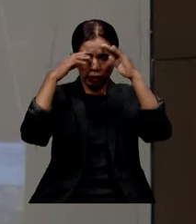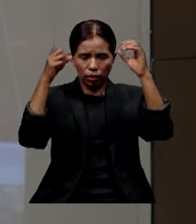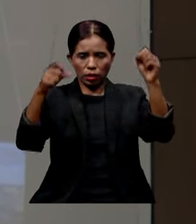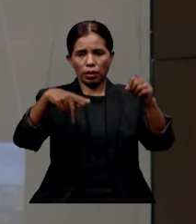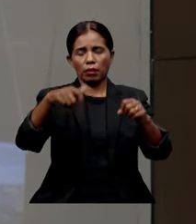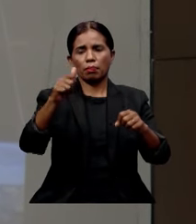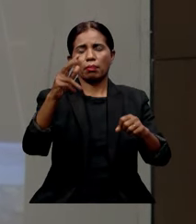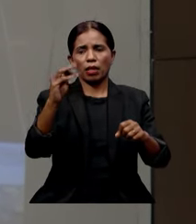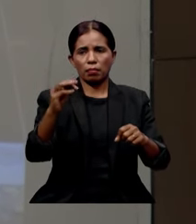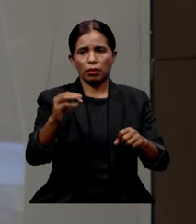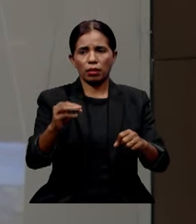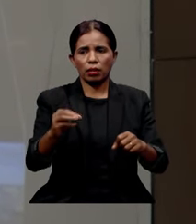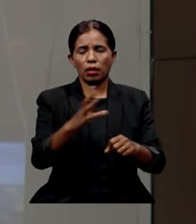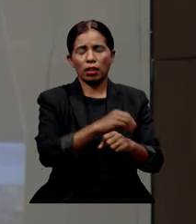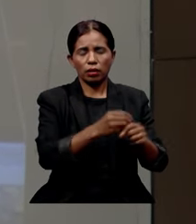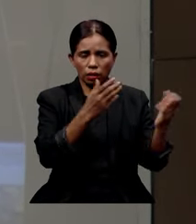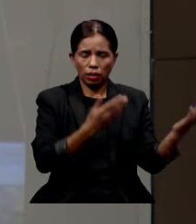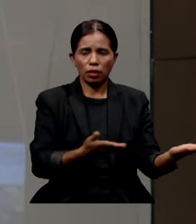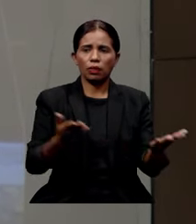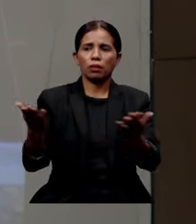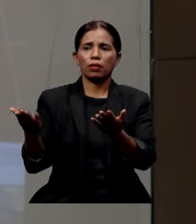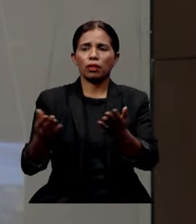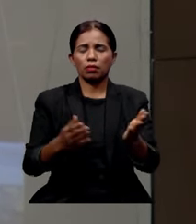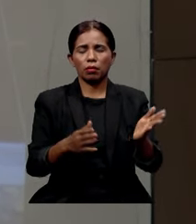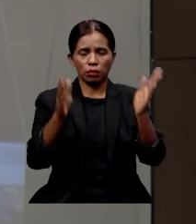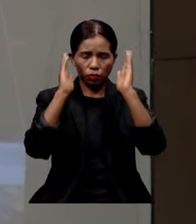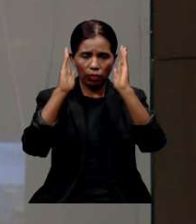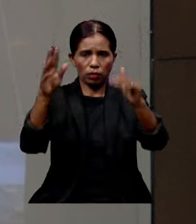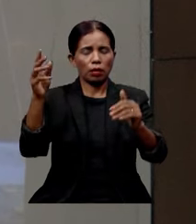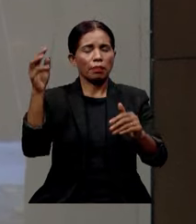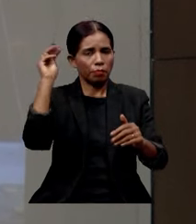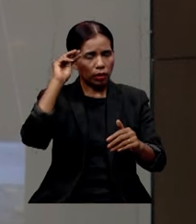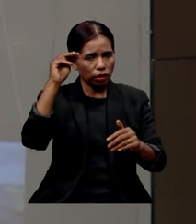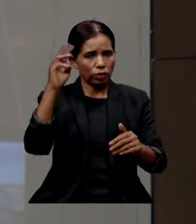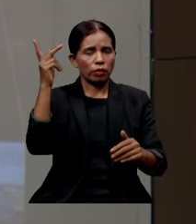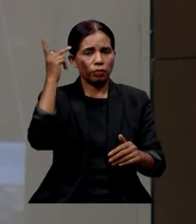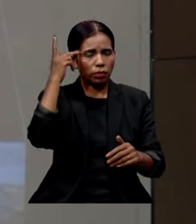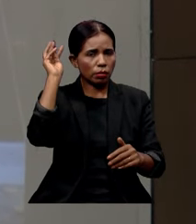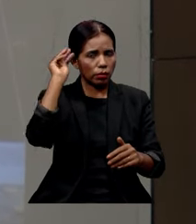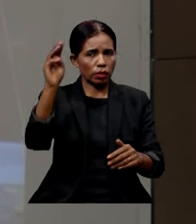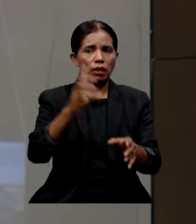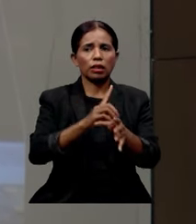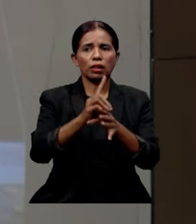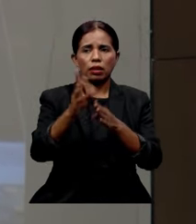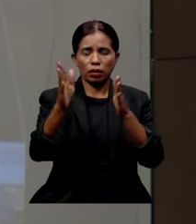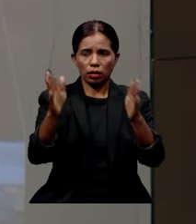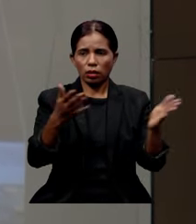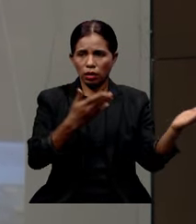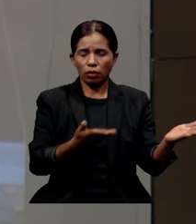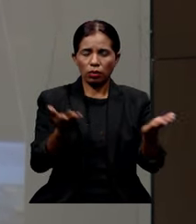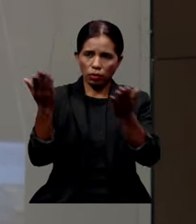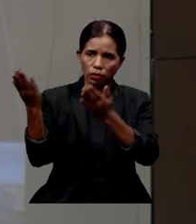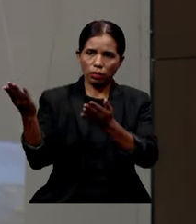ou AM, nem mas nem submete direita ao senhor ministro ou vice-ministro. Diretor ira, mas tutela direita